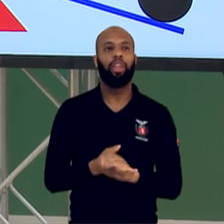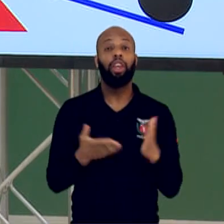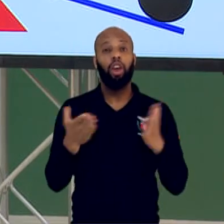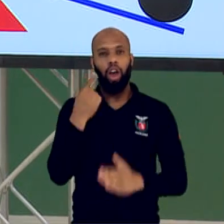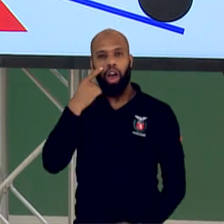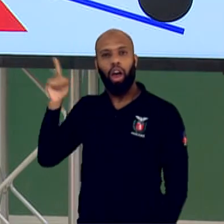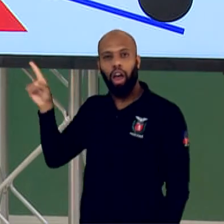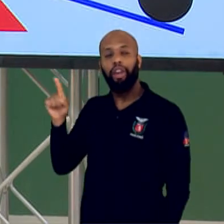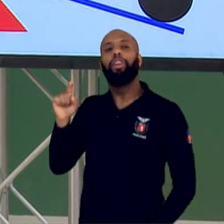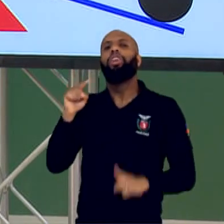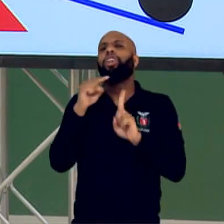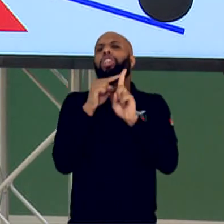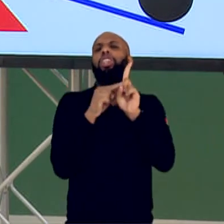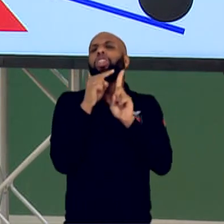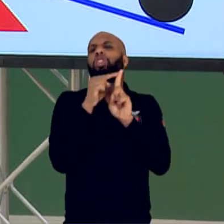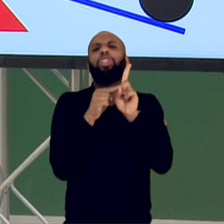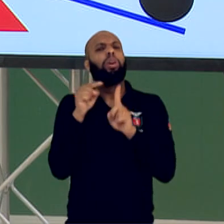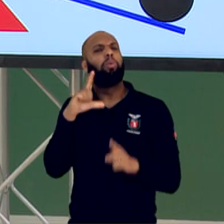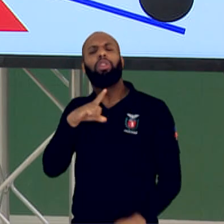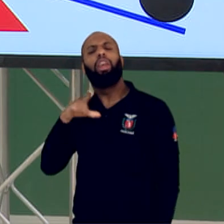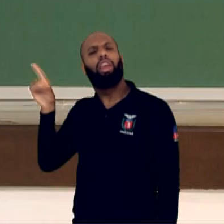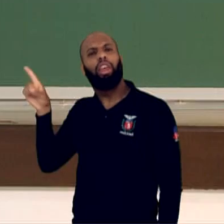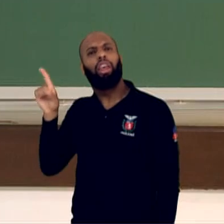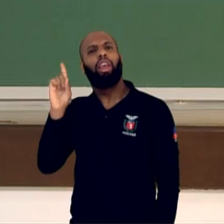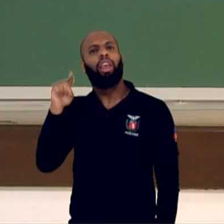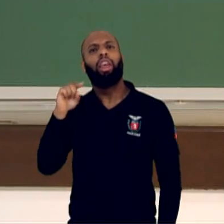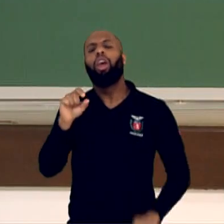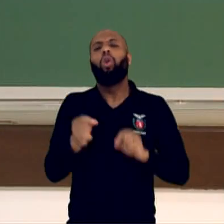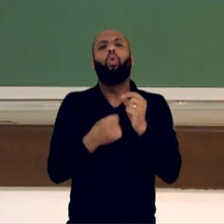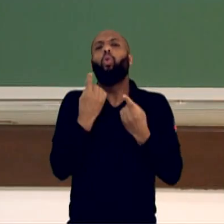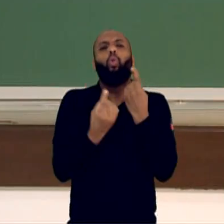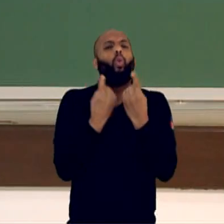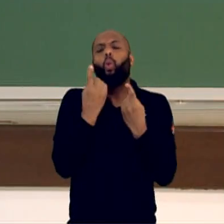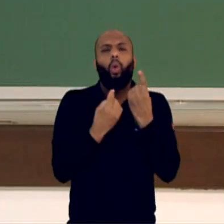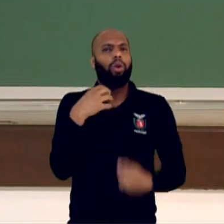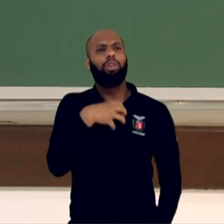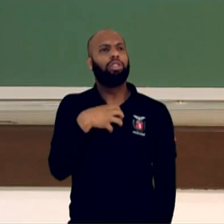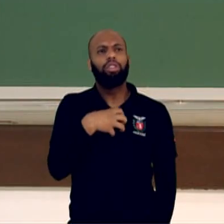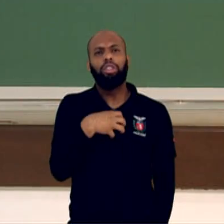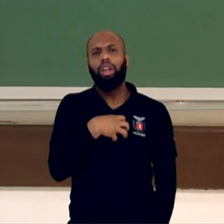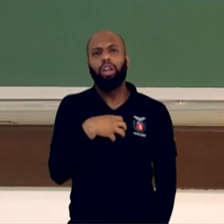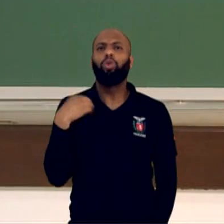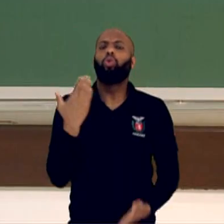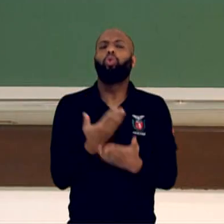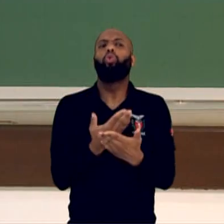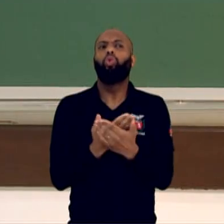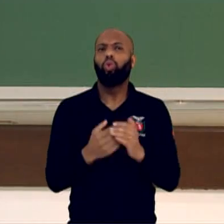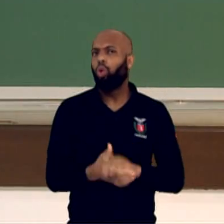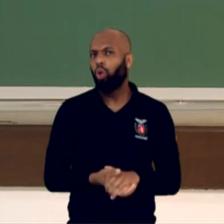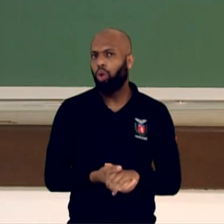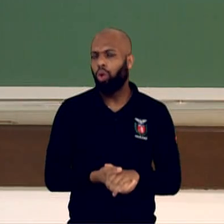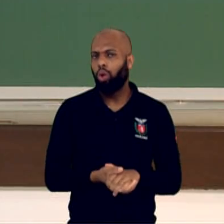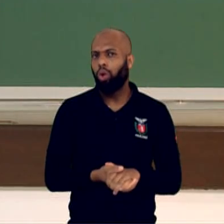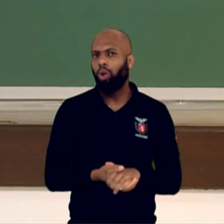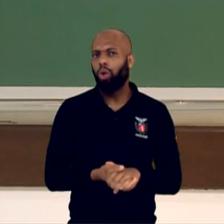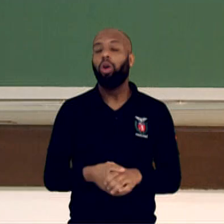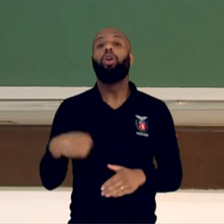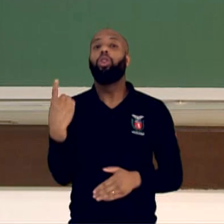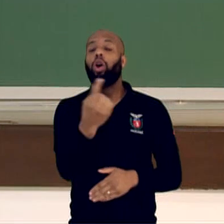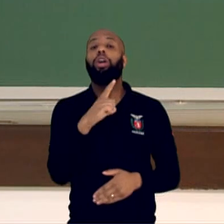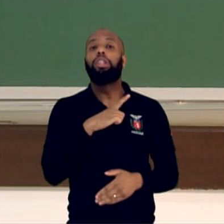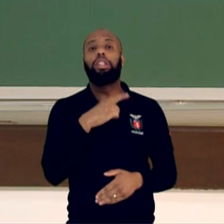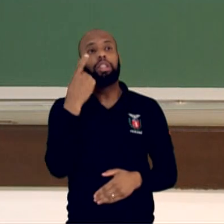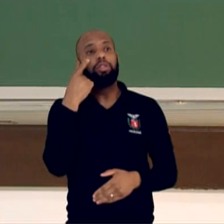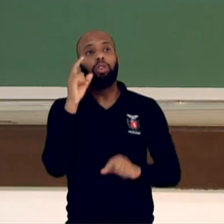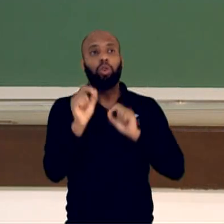desenho aqui, que tipo de alavanca que a gente está vendo? A gente está vendo a interfixa, a interpotente ou a interresistente? O que, que a gente tem que